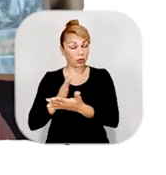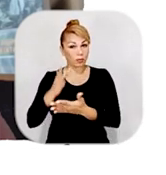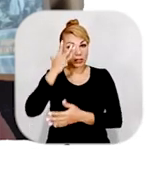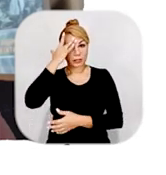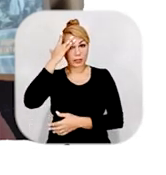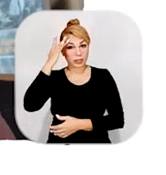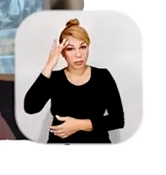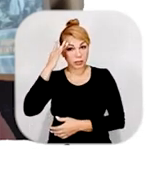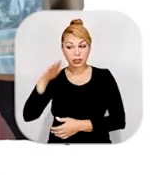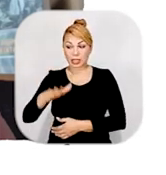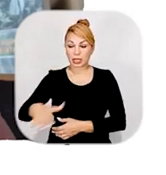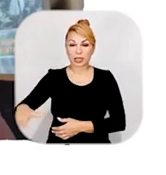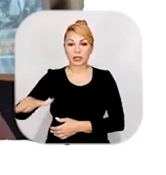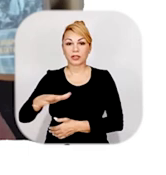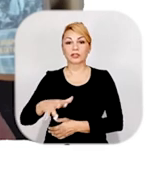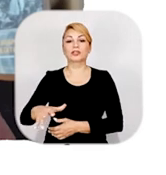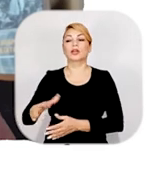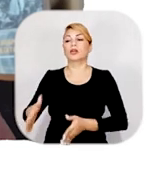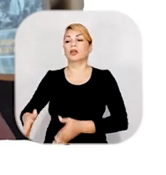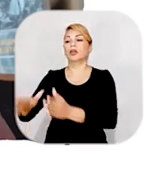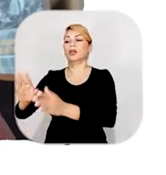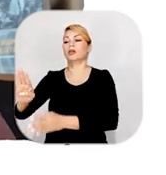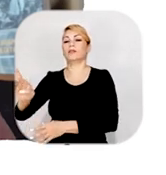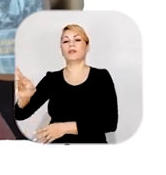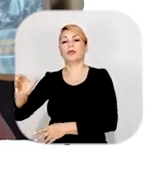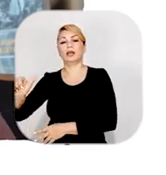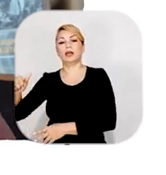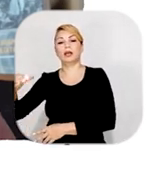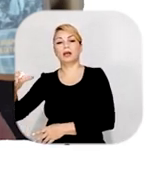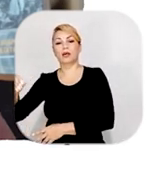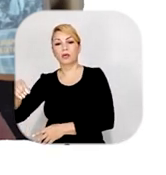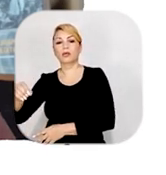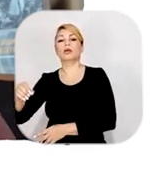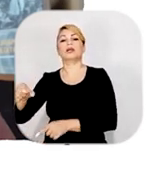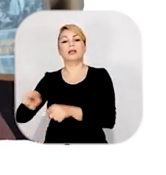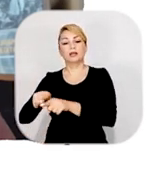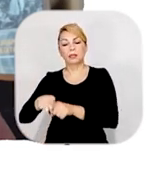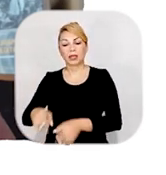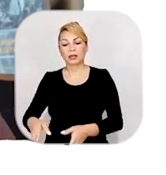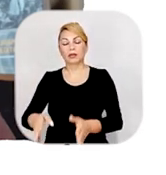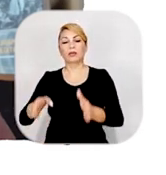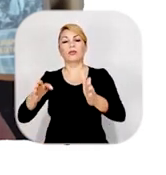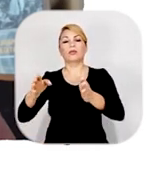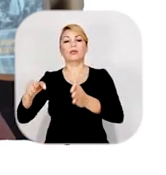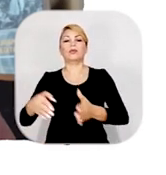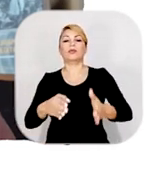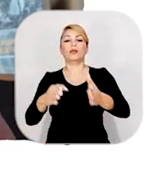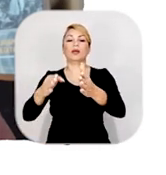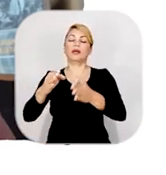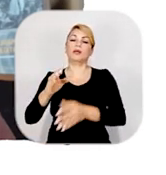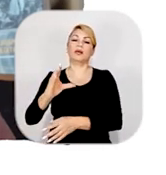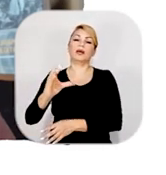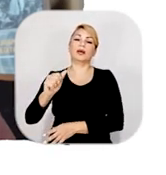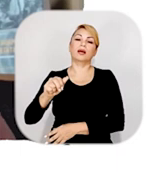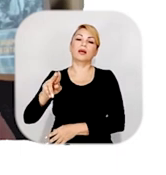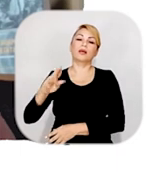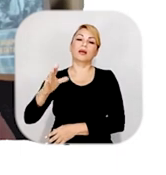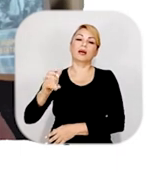Rio Branco, na região do Rio Cautário, que nasceram na Maloca, né? Que lembra como que